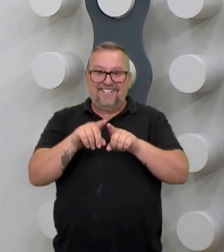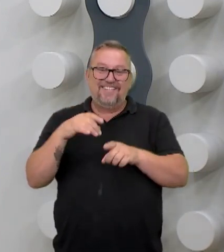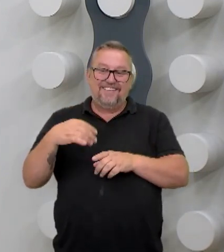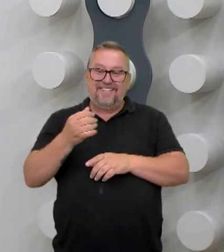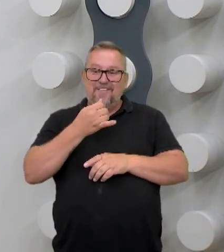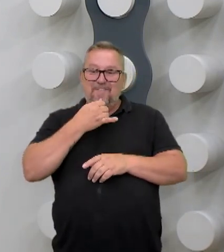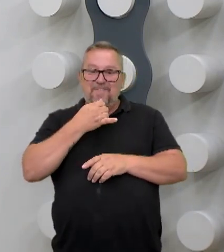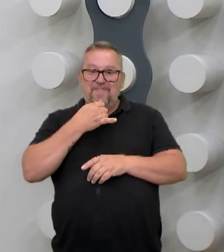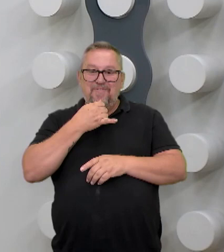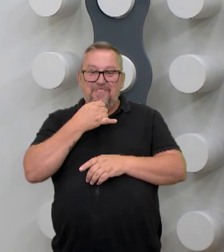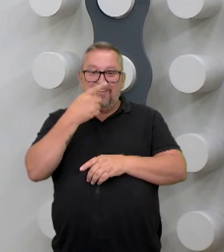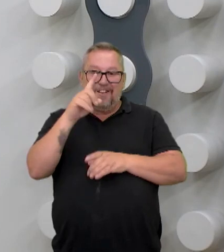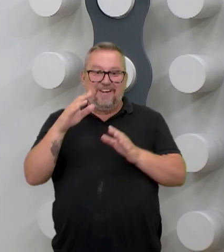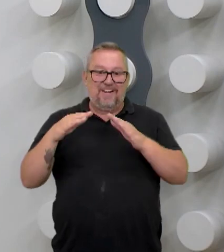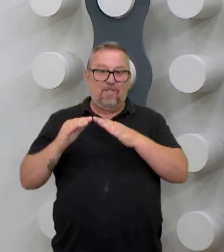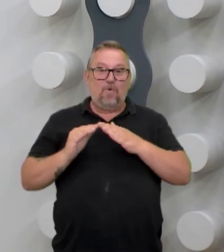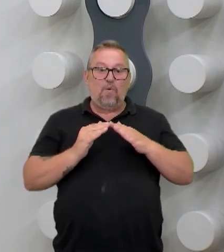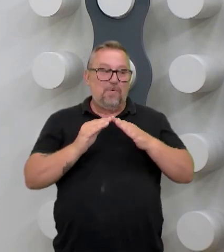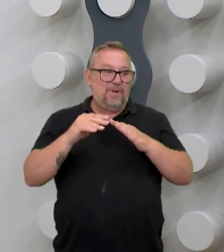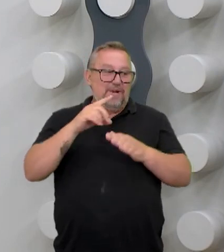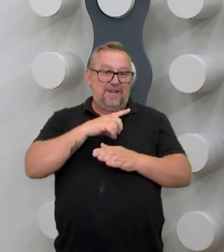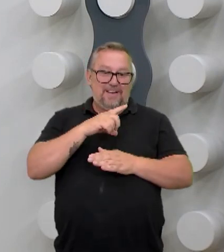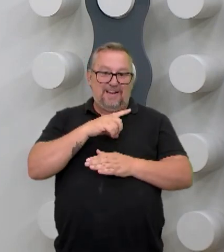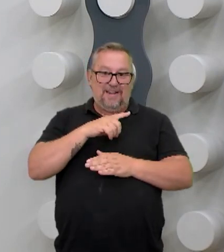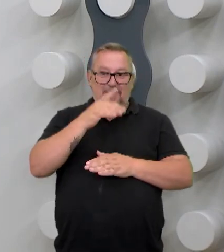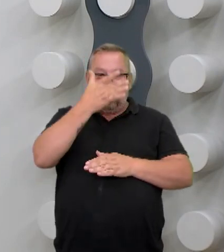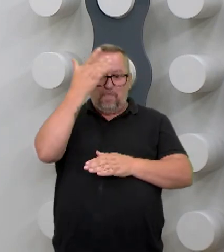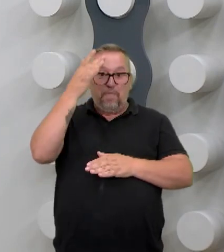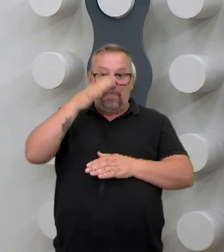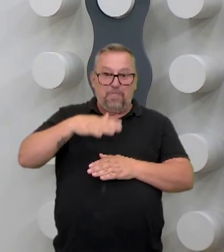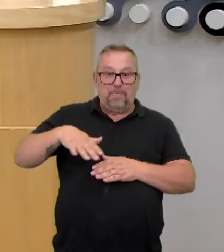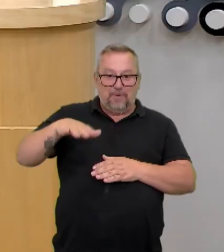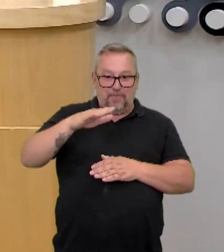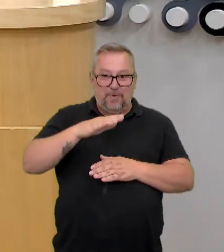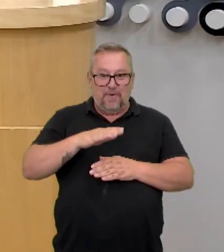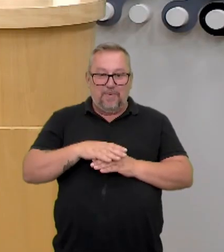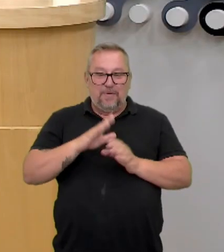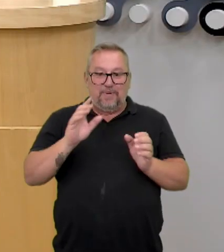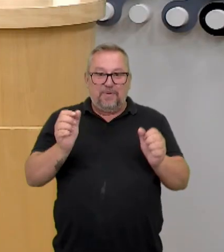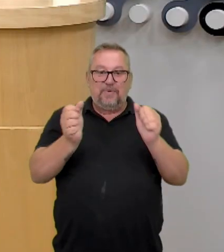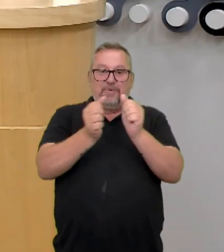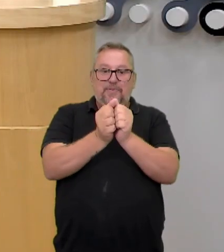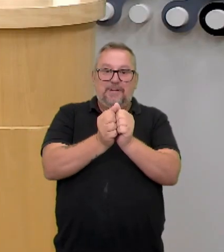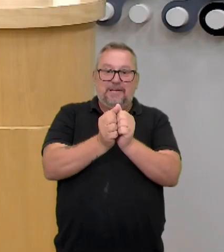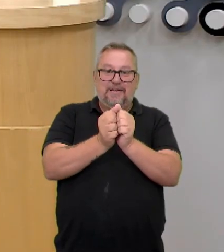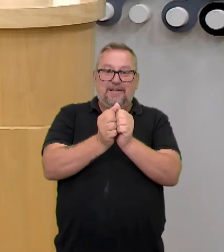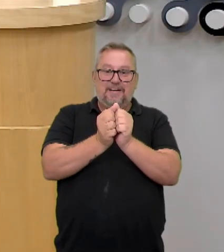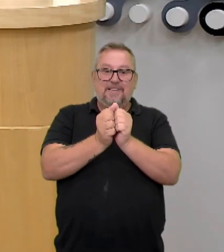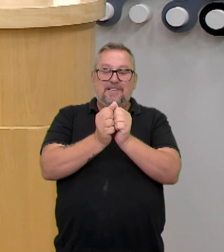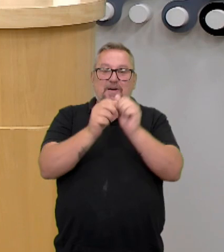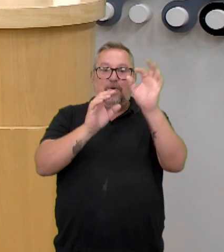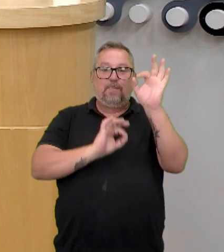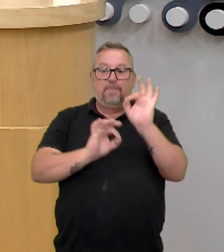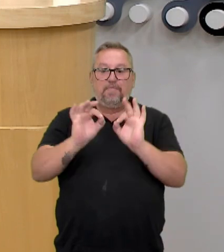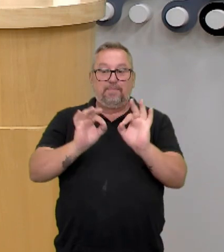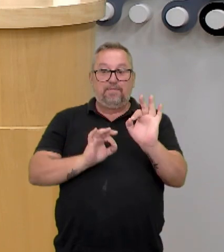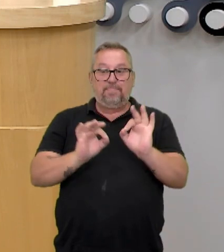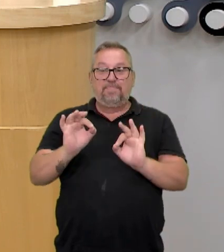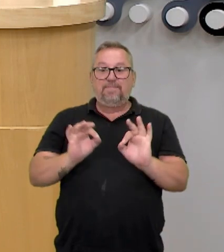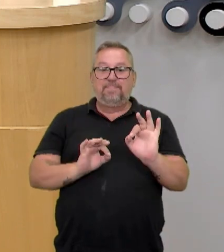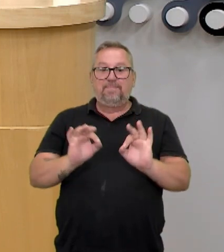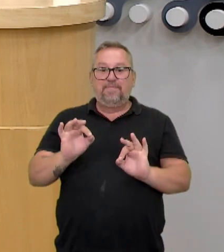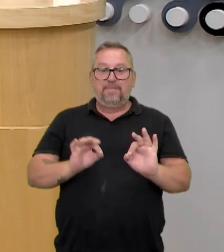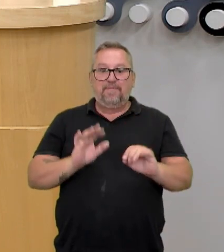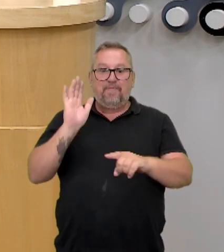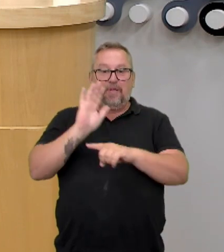exemplo, na sua comunidade tem um pessoal lá que está lá, que se junta que se organizou para poder